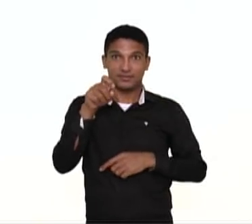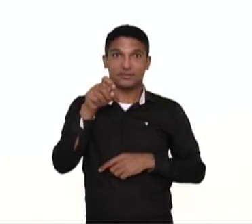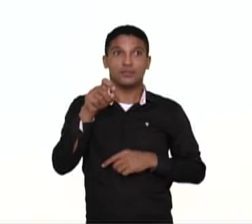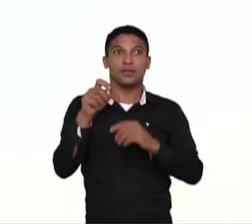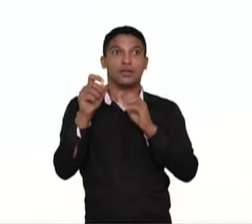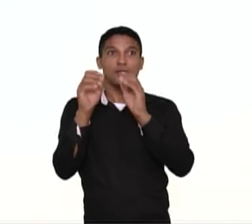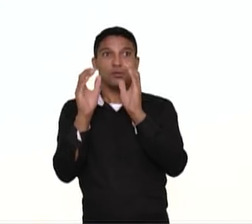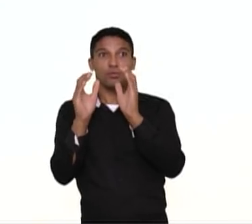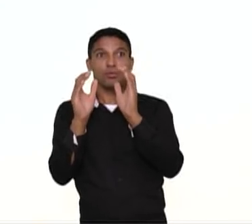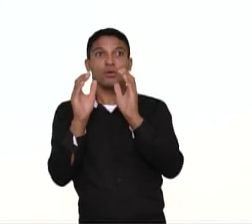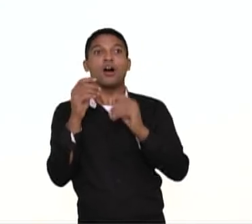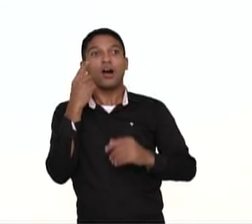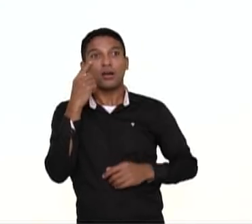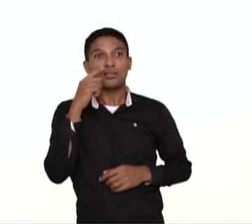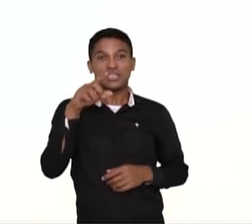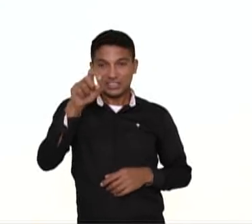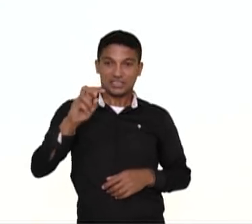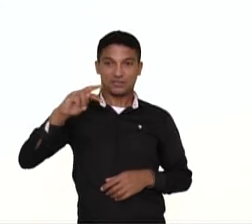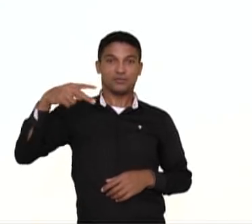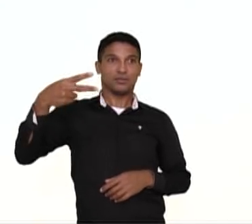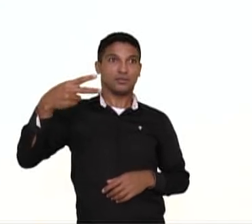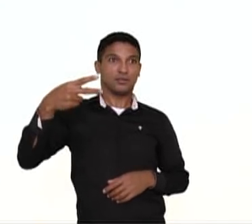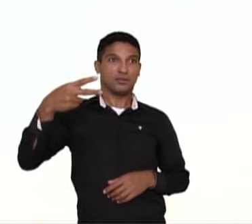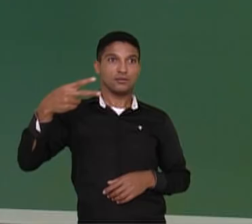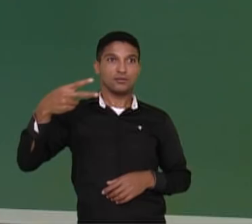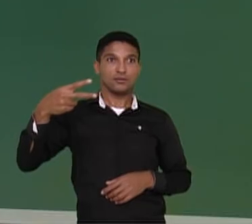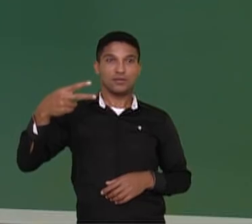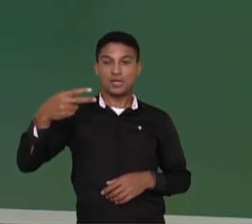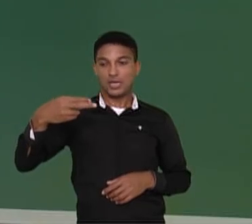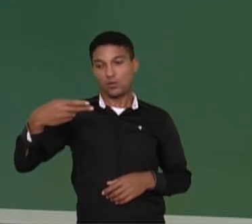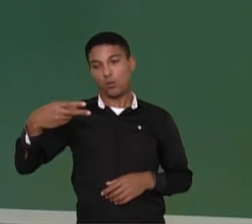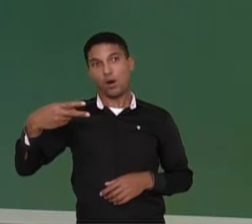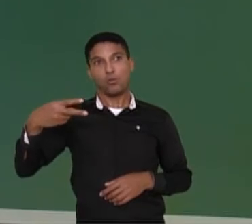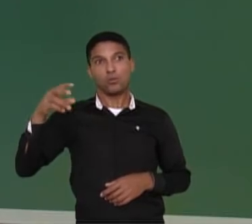1, que dá 1 também. Vou organizar isso aqui.